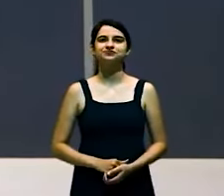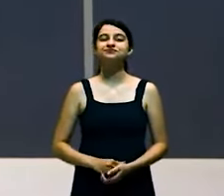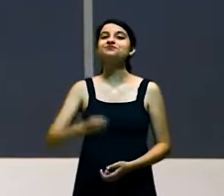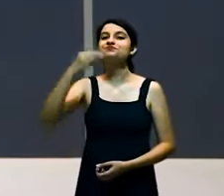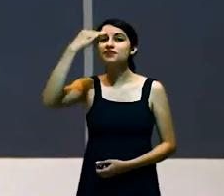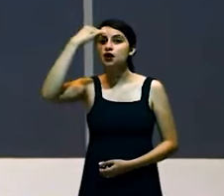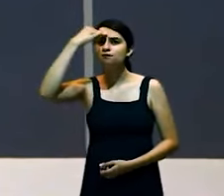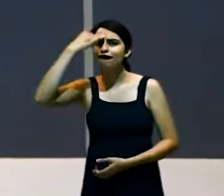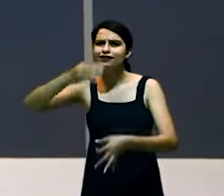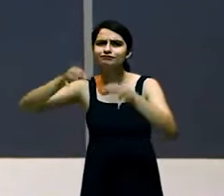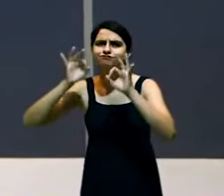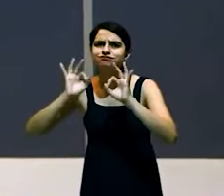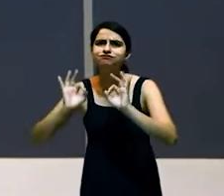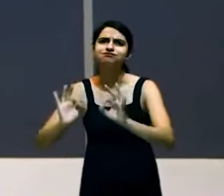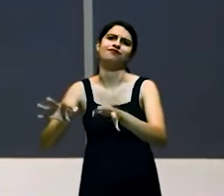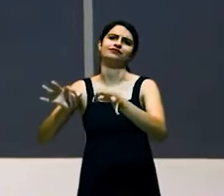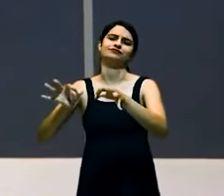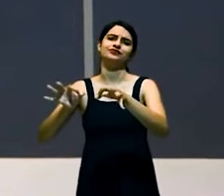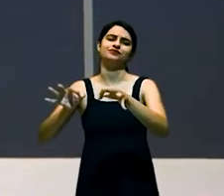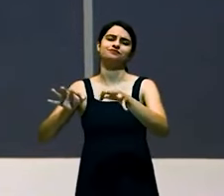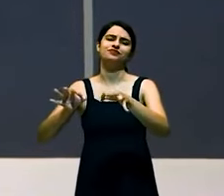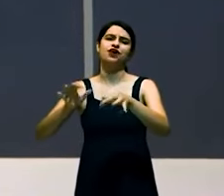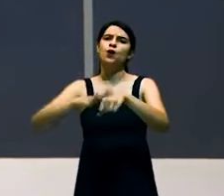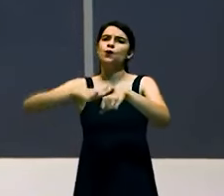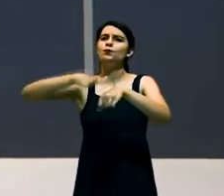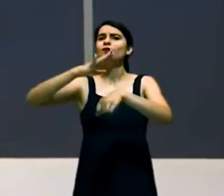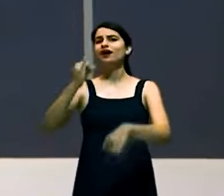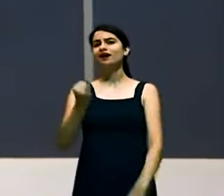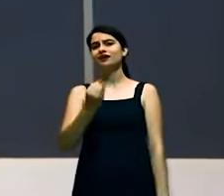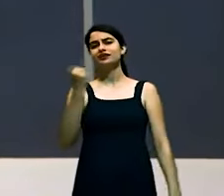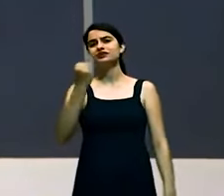Maria estava certa. O